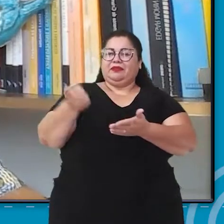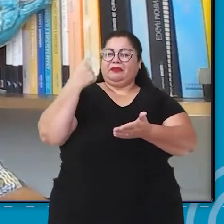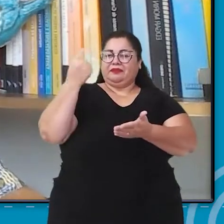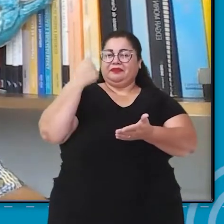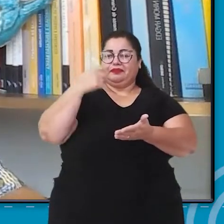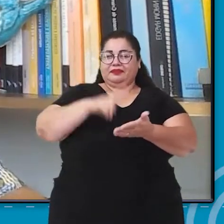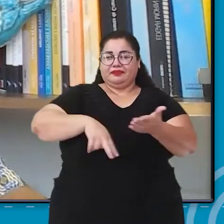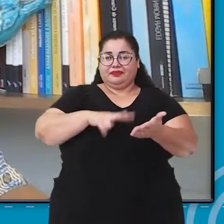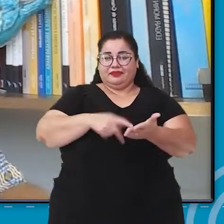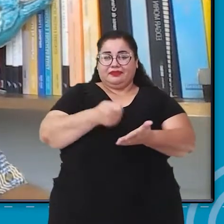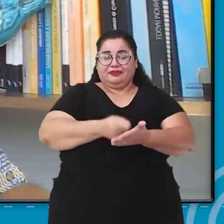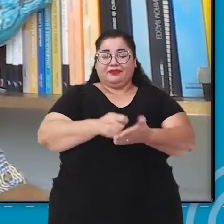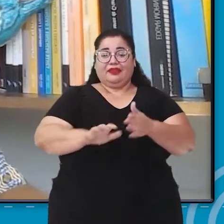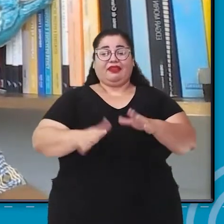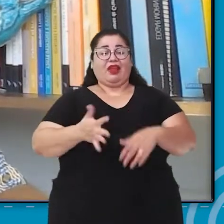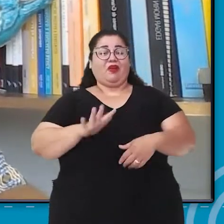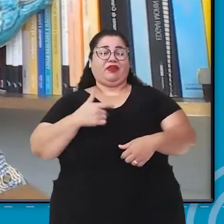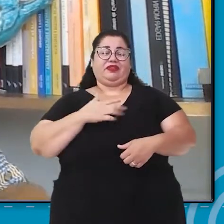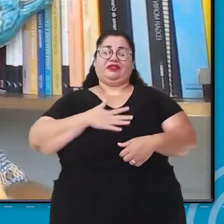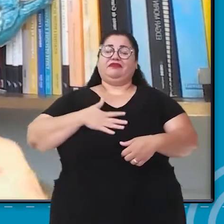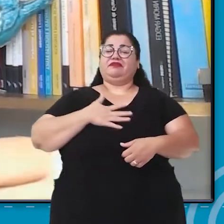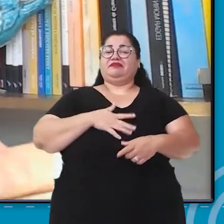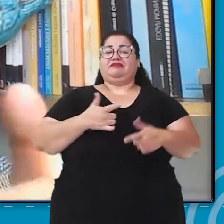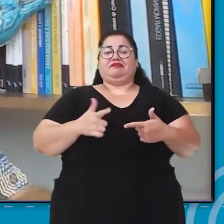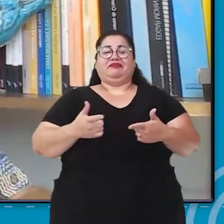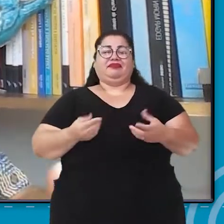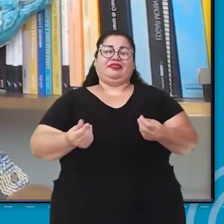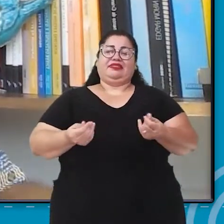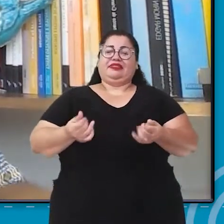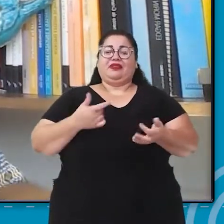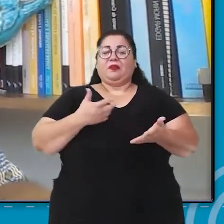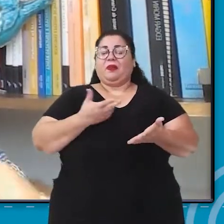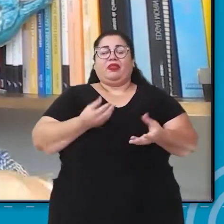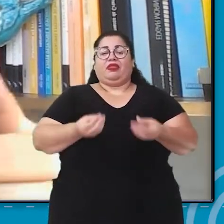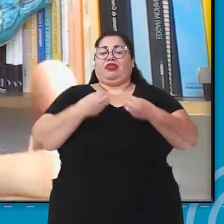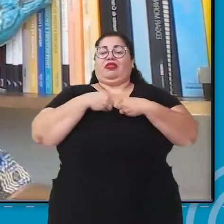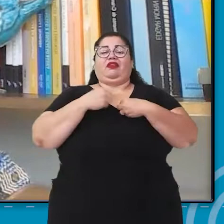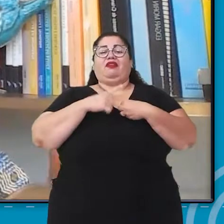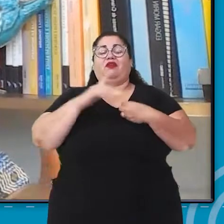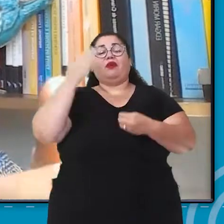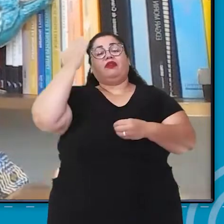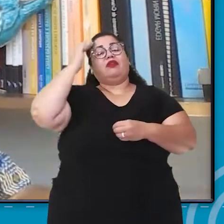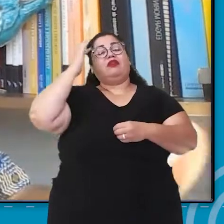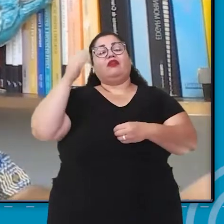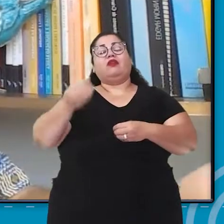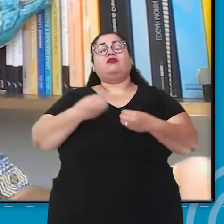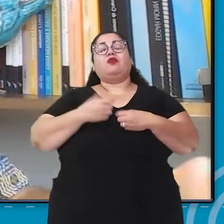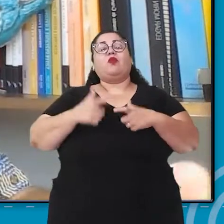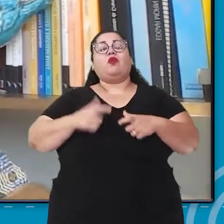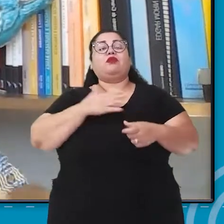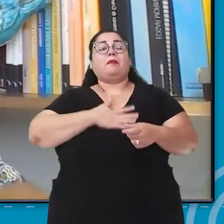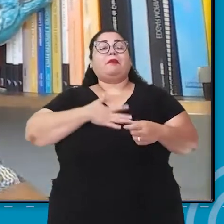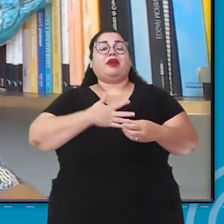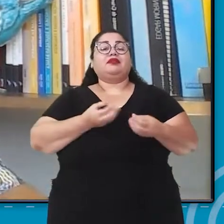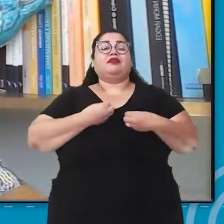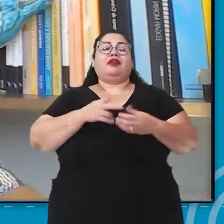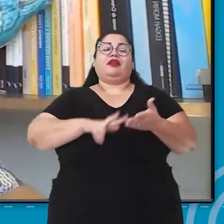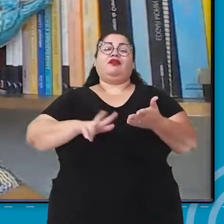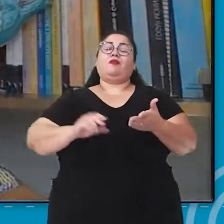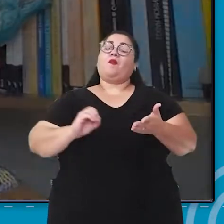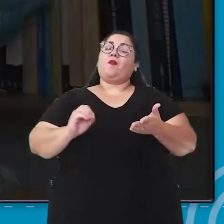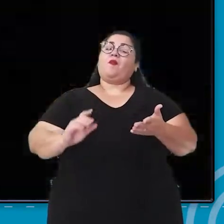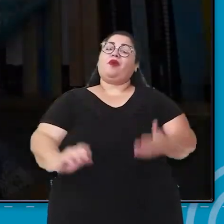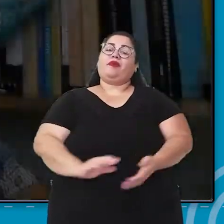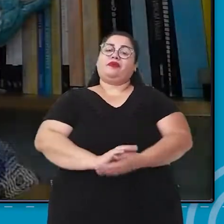lugar da obrigação, talvez a gente não tenha constituído e entendido isso como um lugar de prazer.